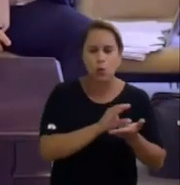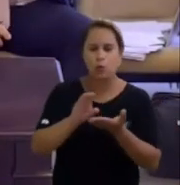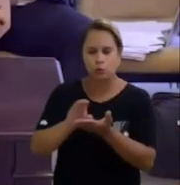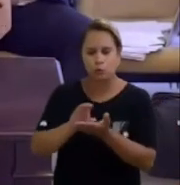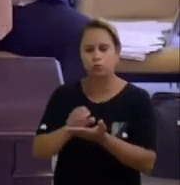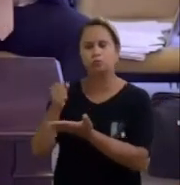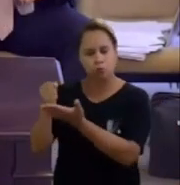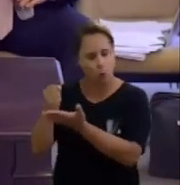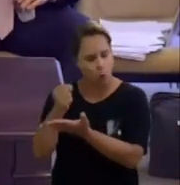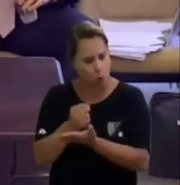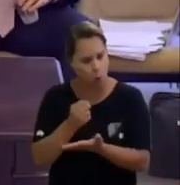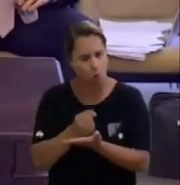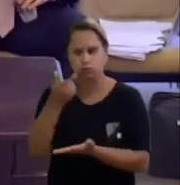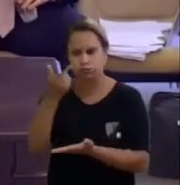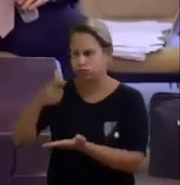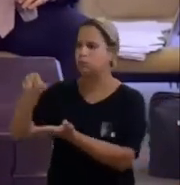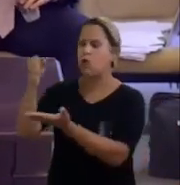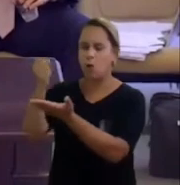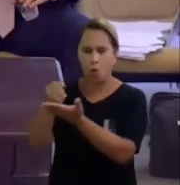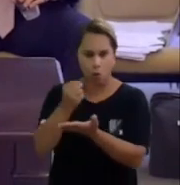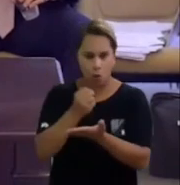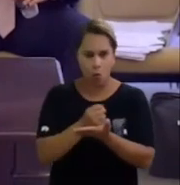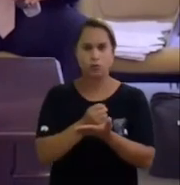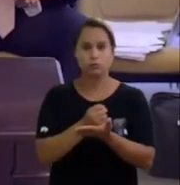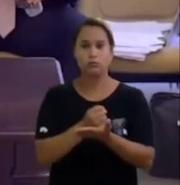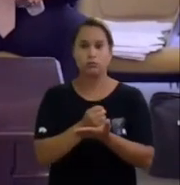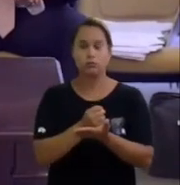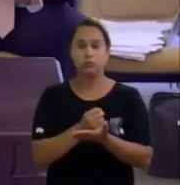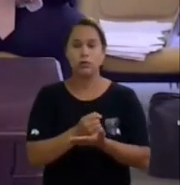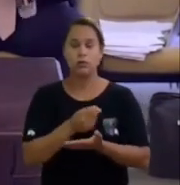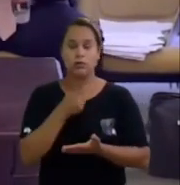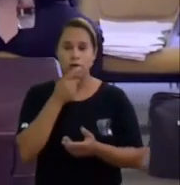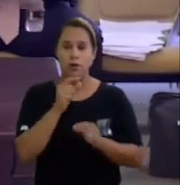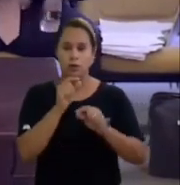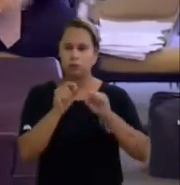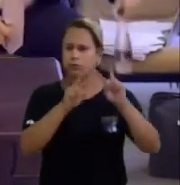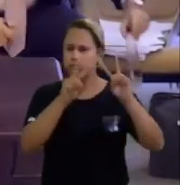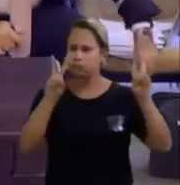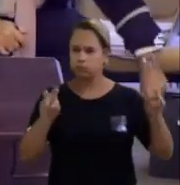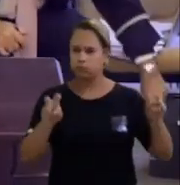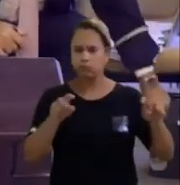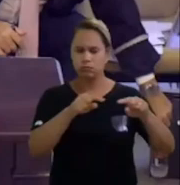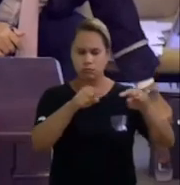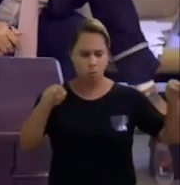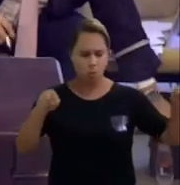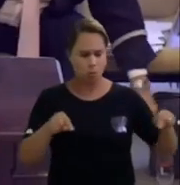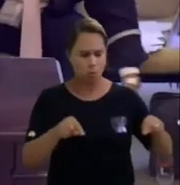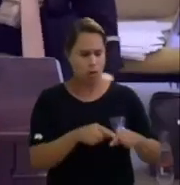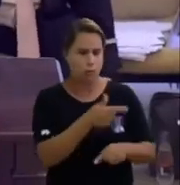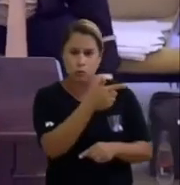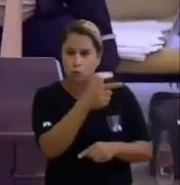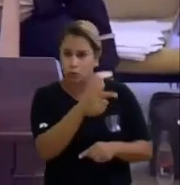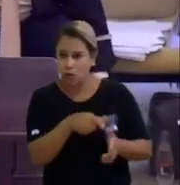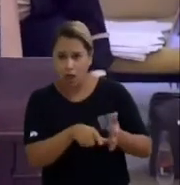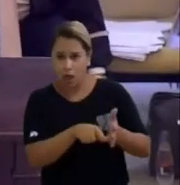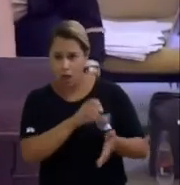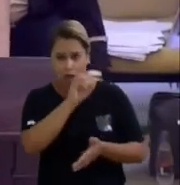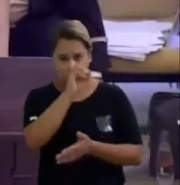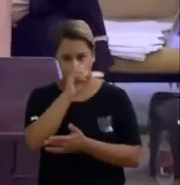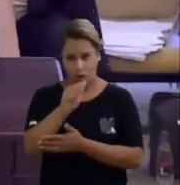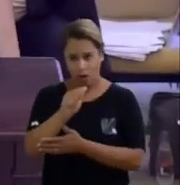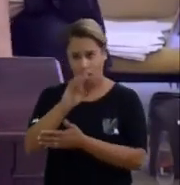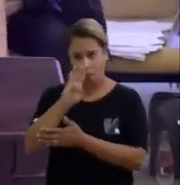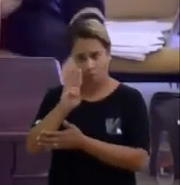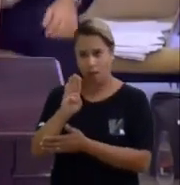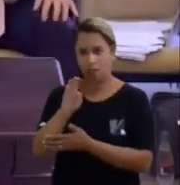contratações e recontratações, quando nós falamos de um escritório que não tinha em nenhuma das OABs dos integrantes experiência com direito eleitoral, o pagamento